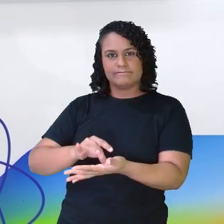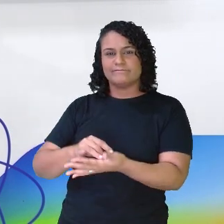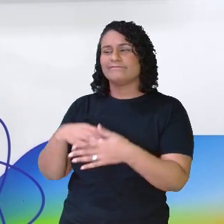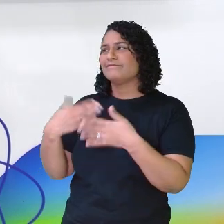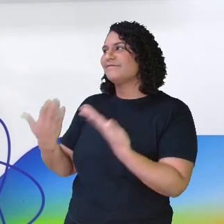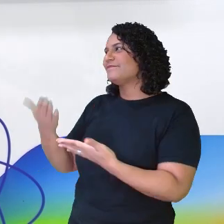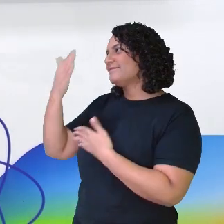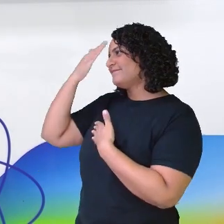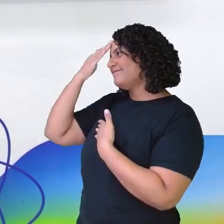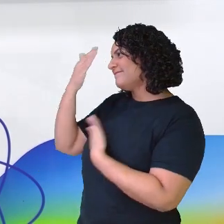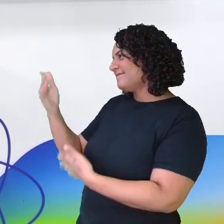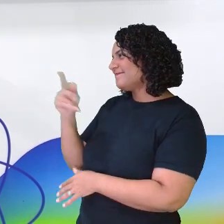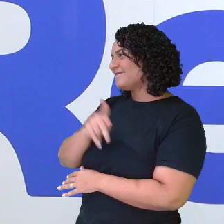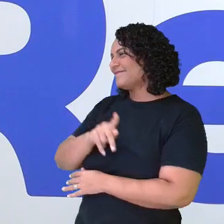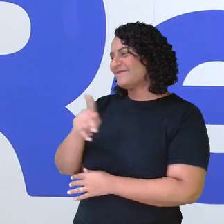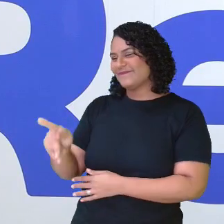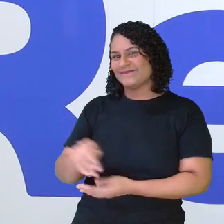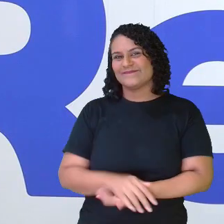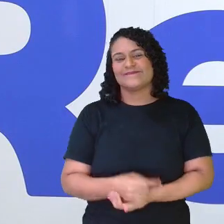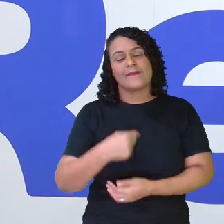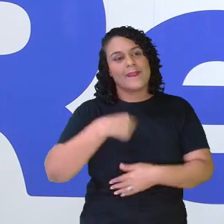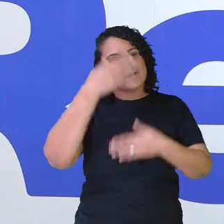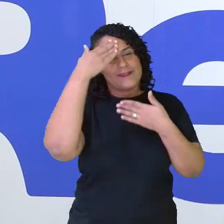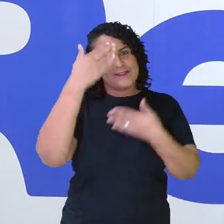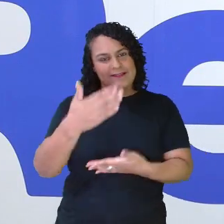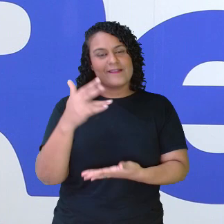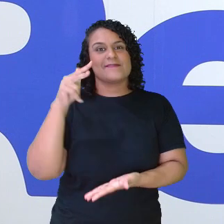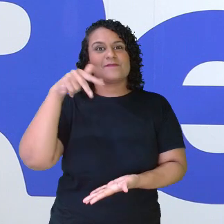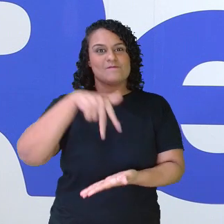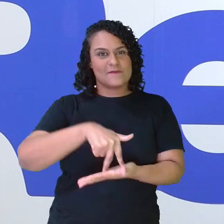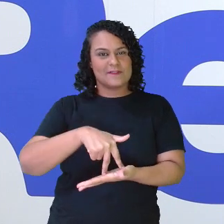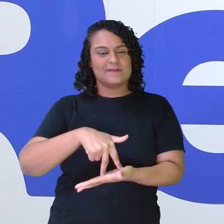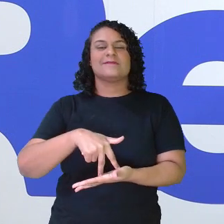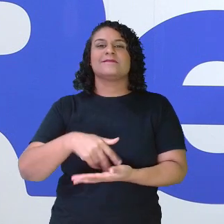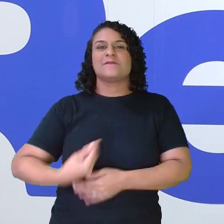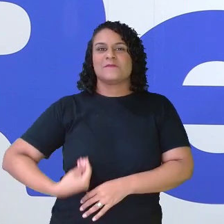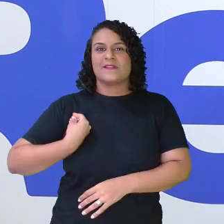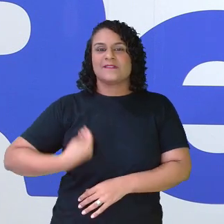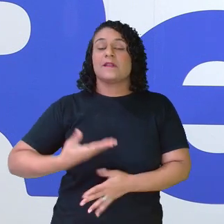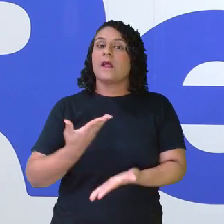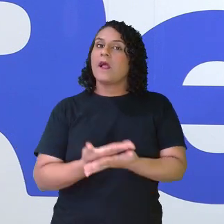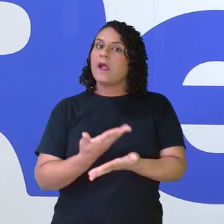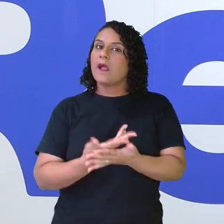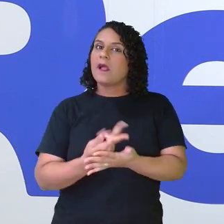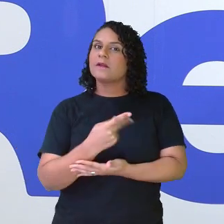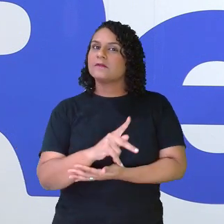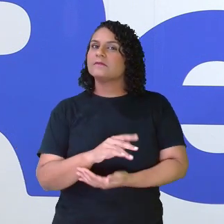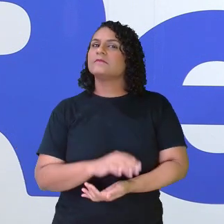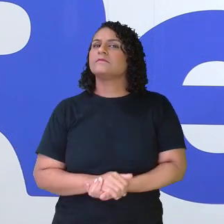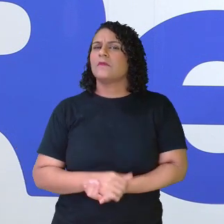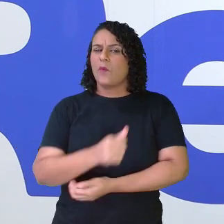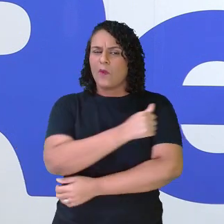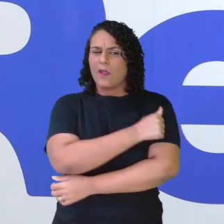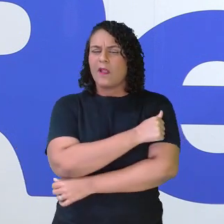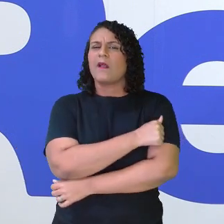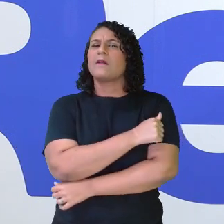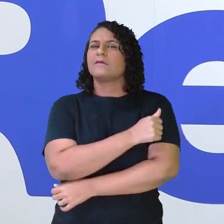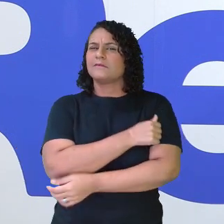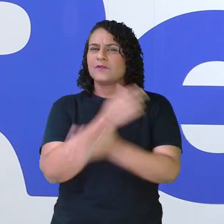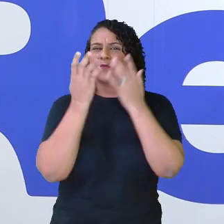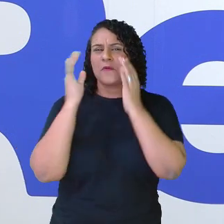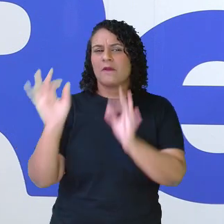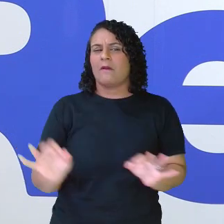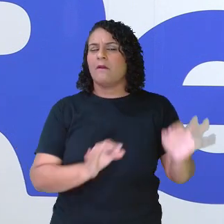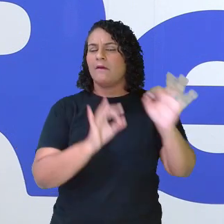uma vez, muito obrigado pela presença. Eu quem agradeço por estar mais uma vez na sua aula interagindo. Eles estão por aqui, estavam acompanhando